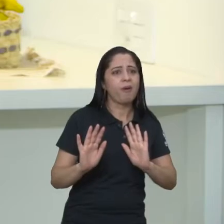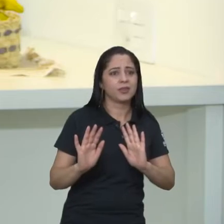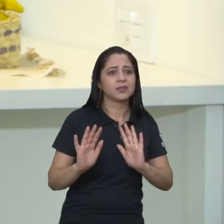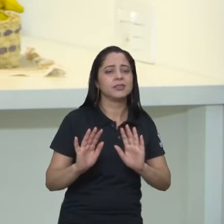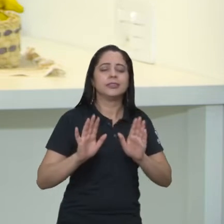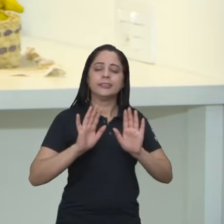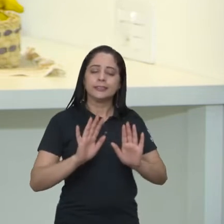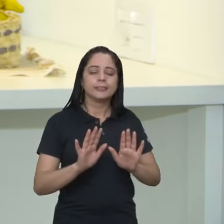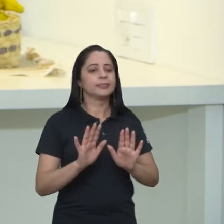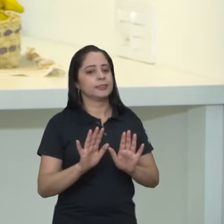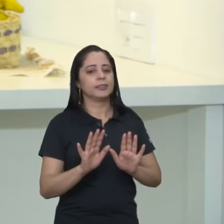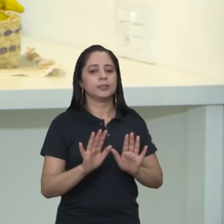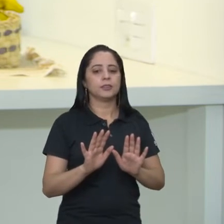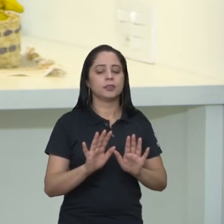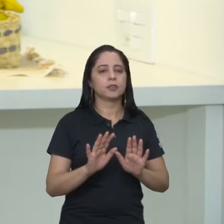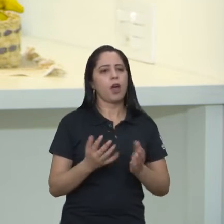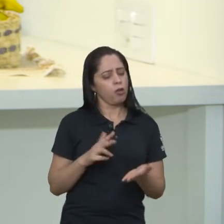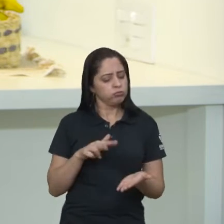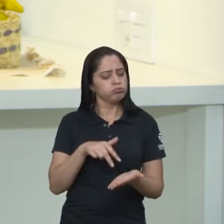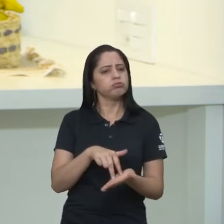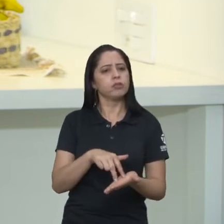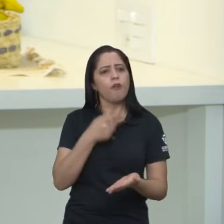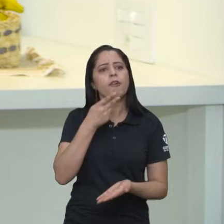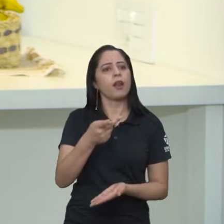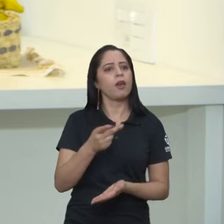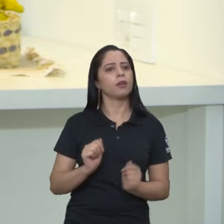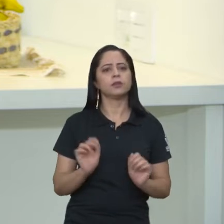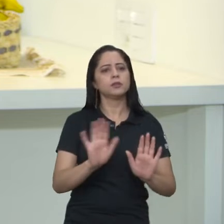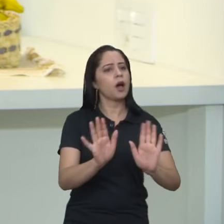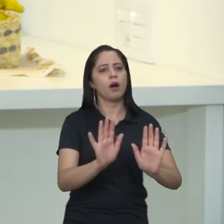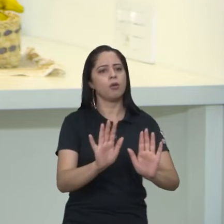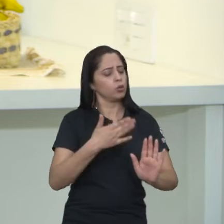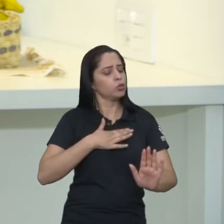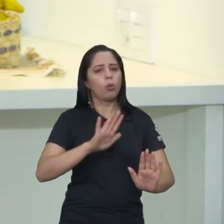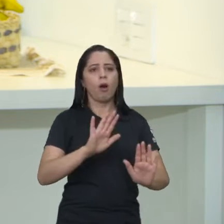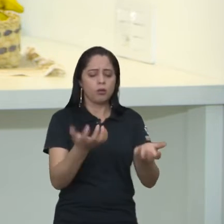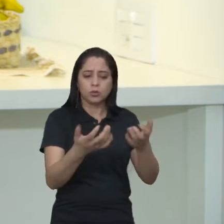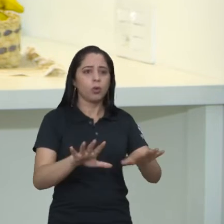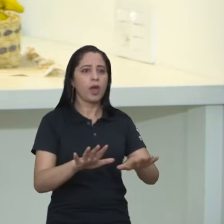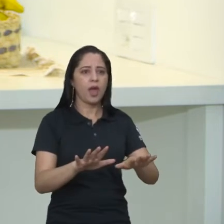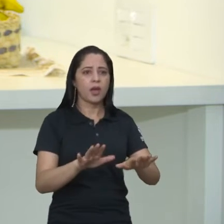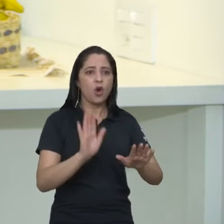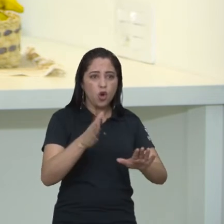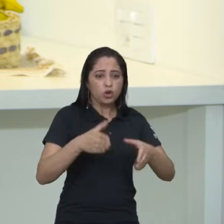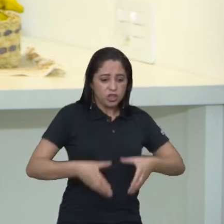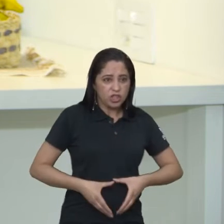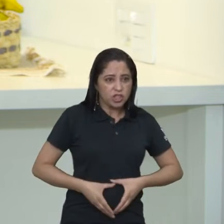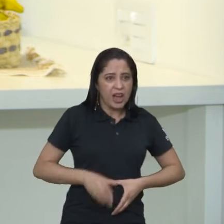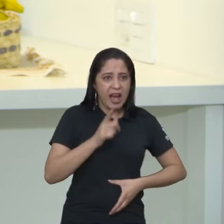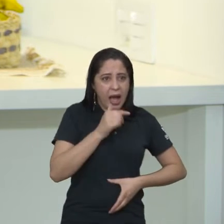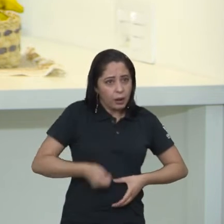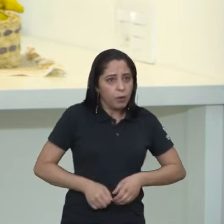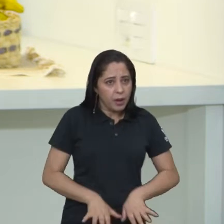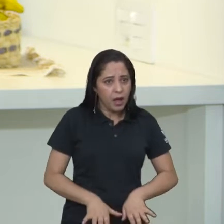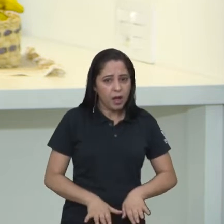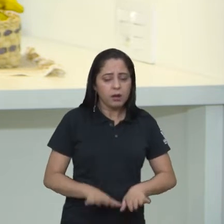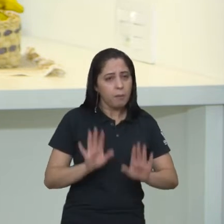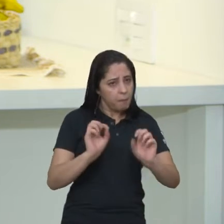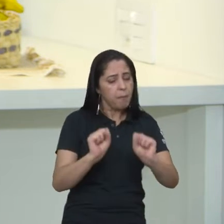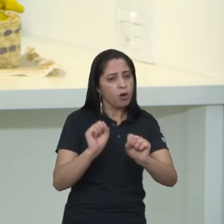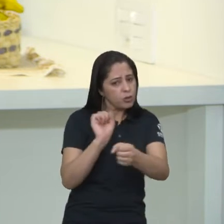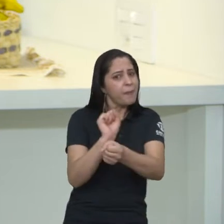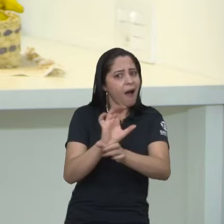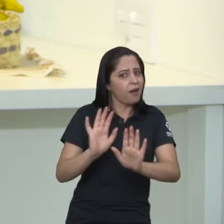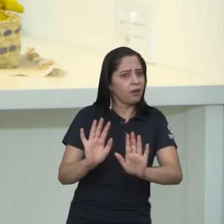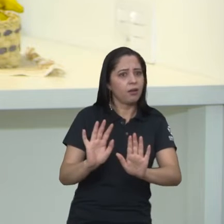sentido. E aí foi quando eu quis me posicionar. Eu falei, não tô gostando, né? Você já estourou minha bolsa, pode tirar a mão de mim agora, né?